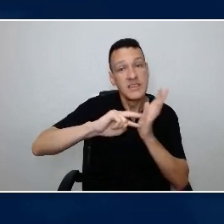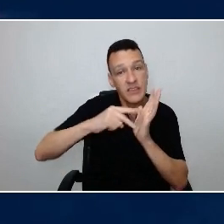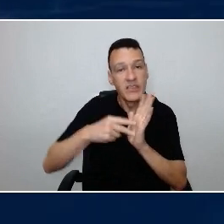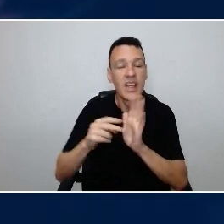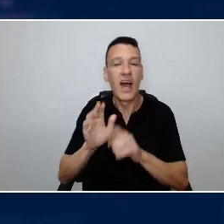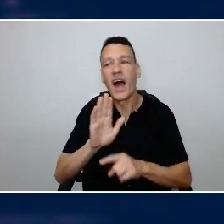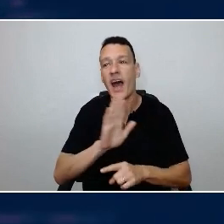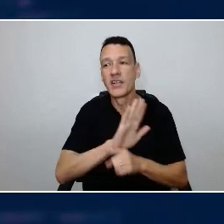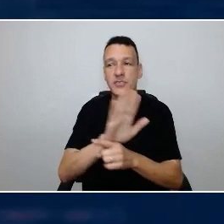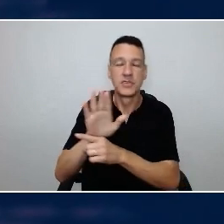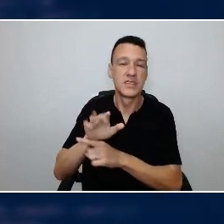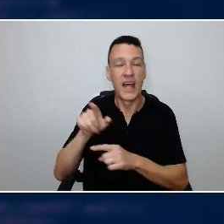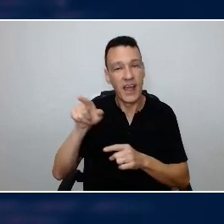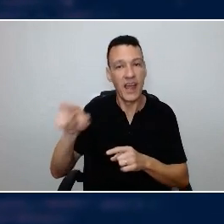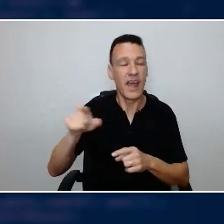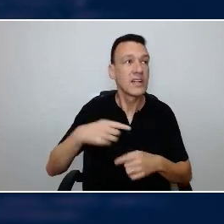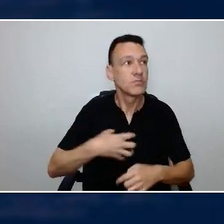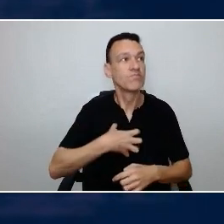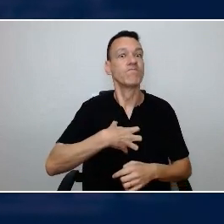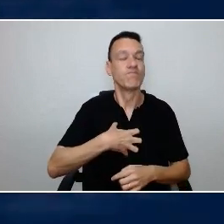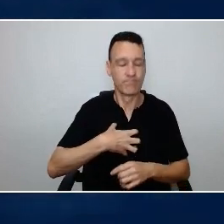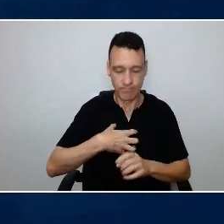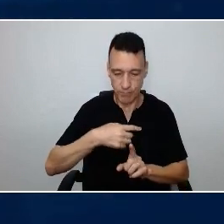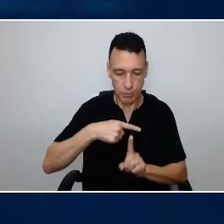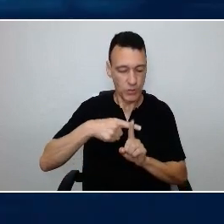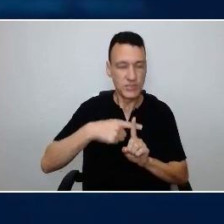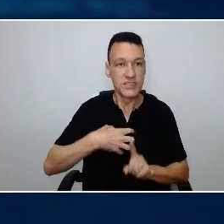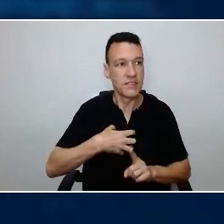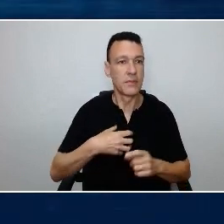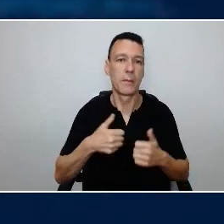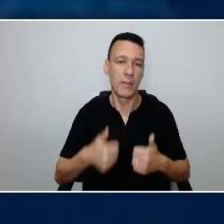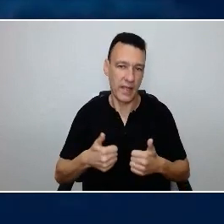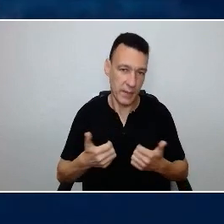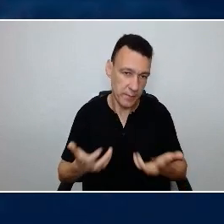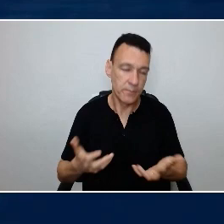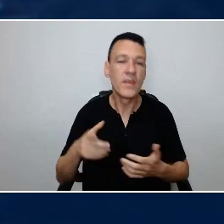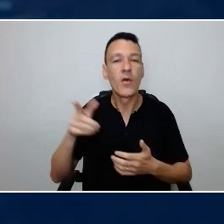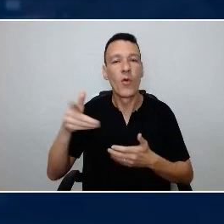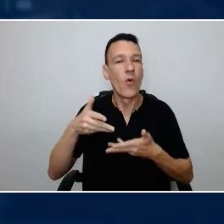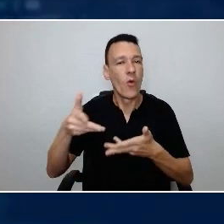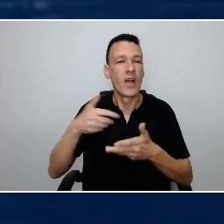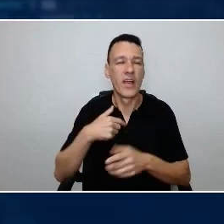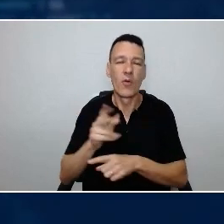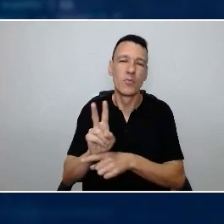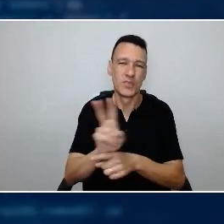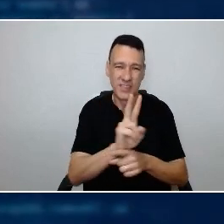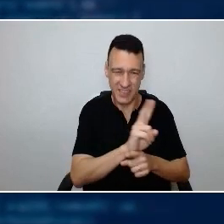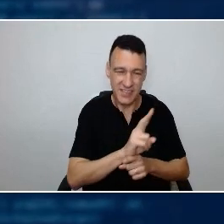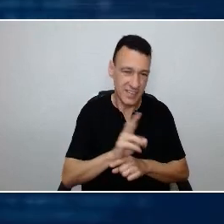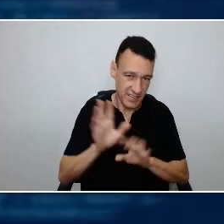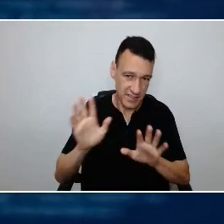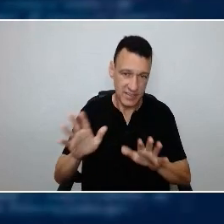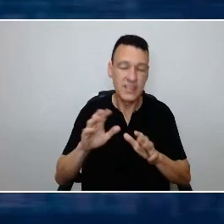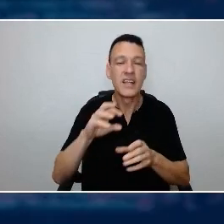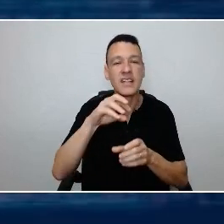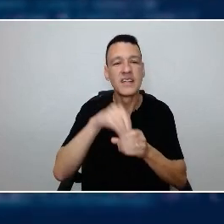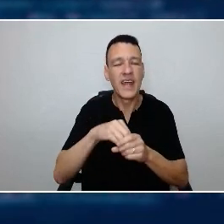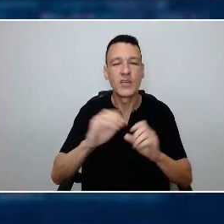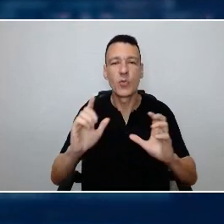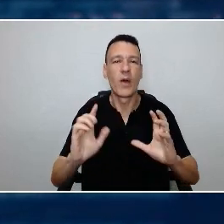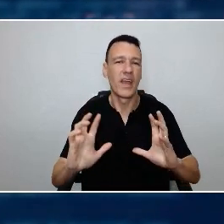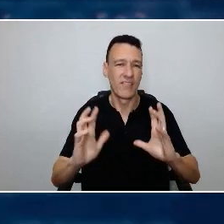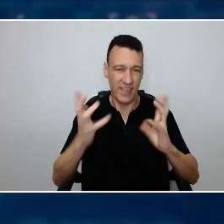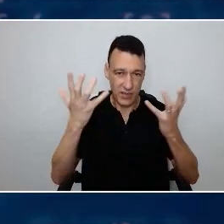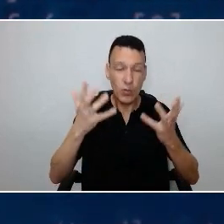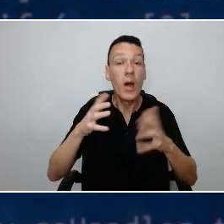fui convidada a ser mentora no innovation Camp pela Junior achievements que esse evento é patrocinado pela D